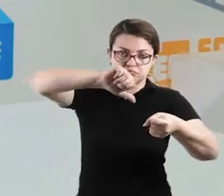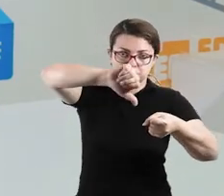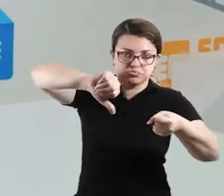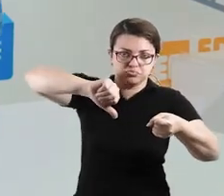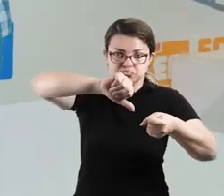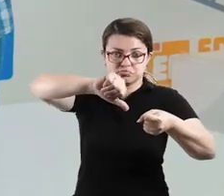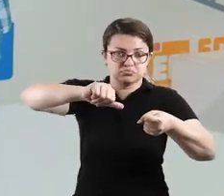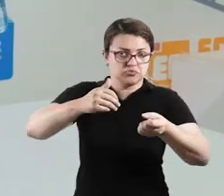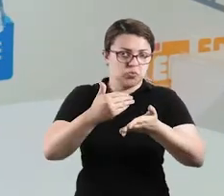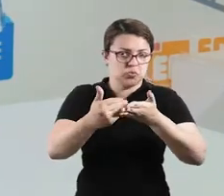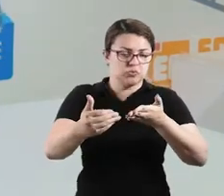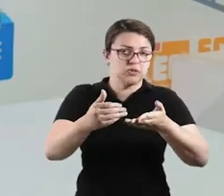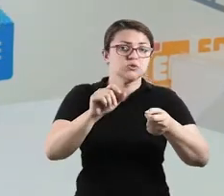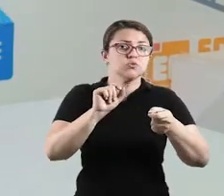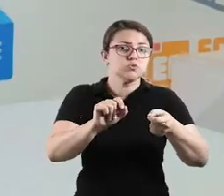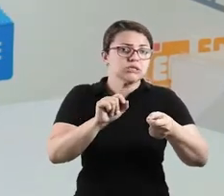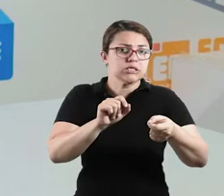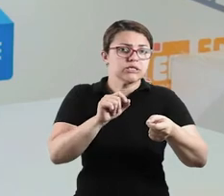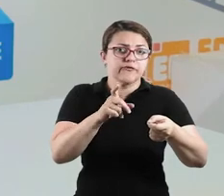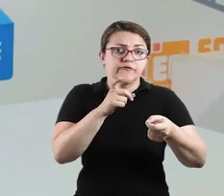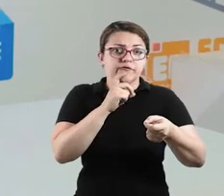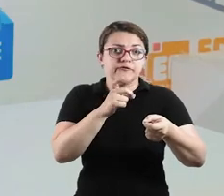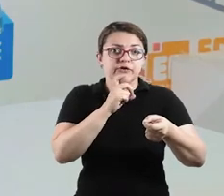quente. Então o fogo,